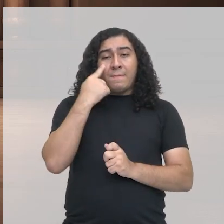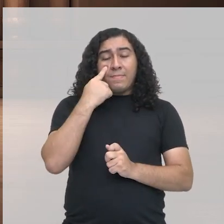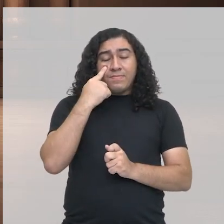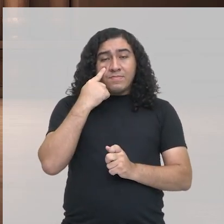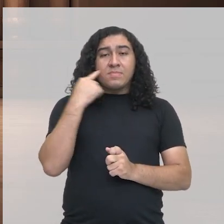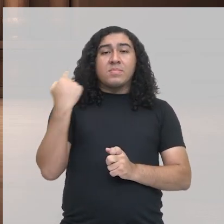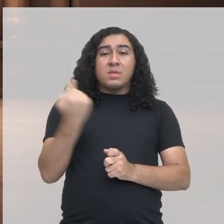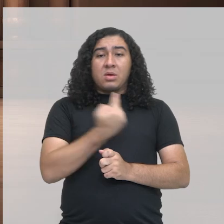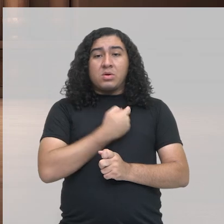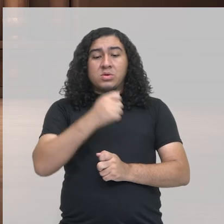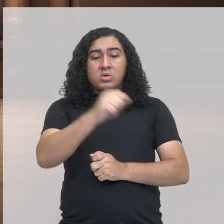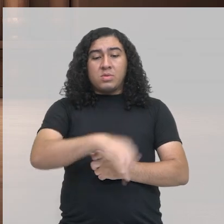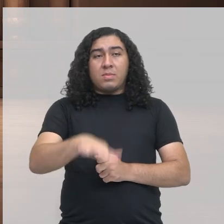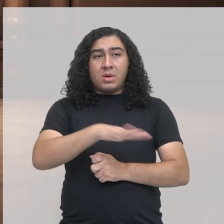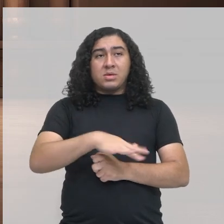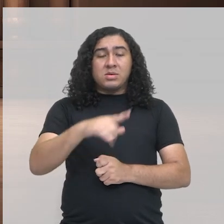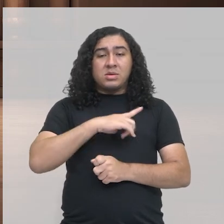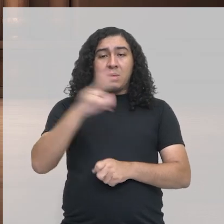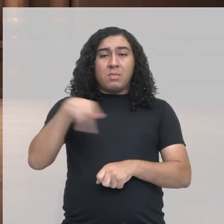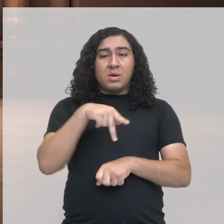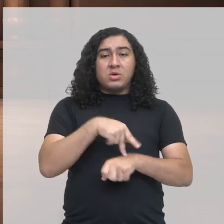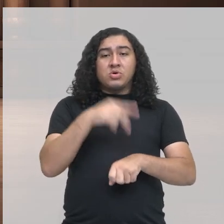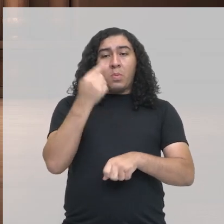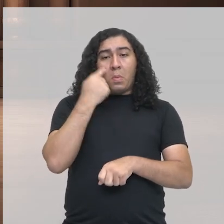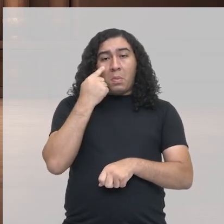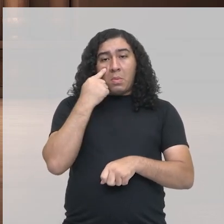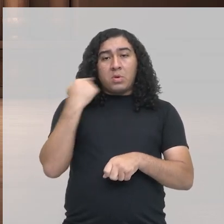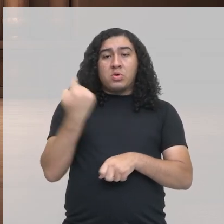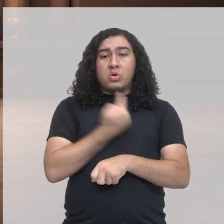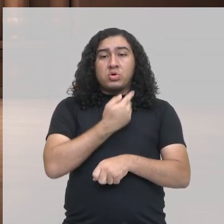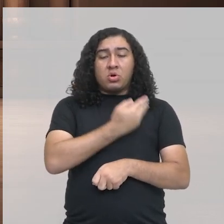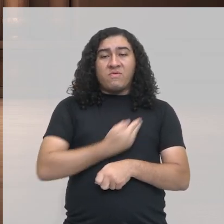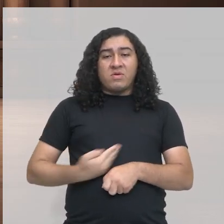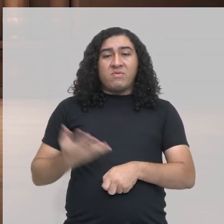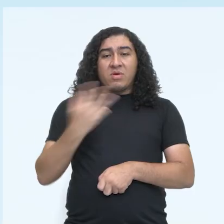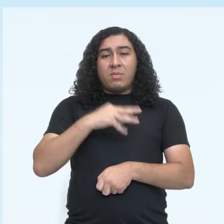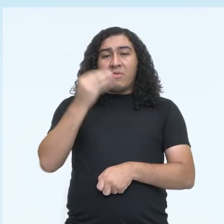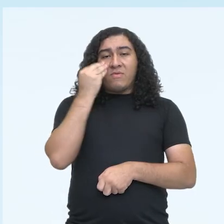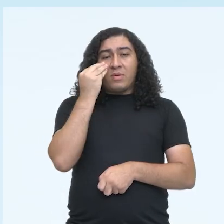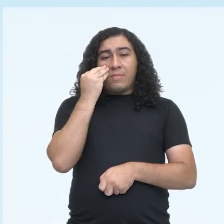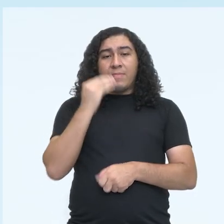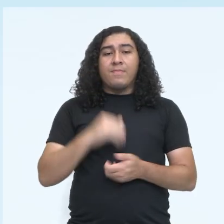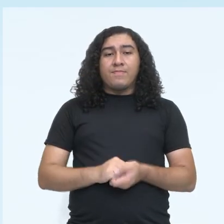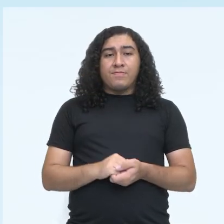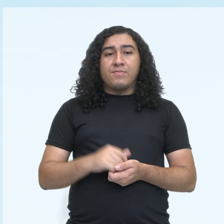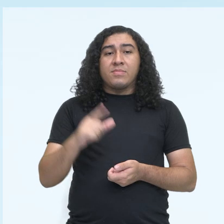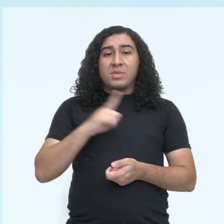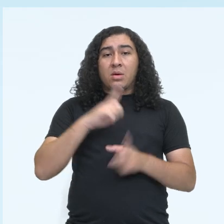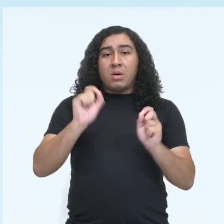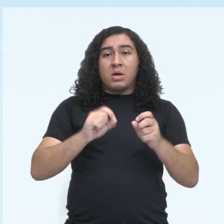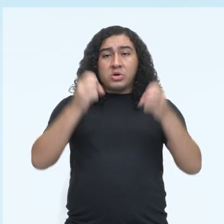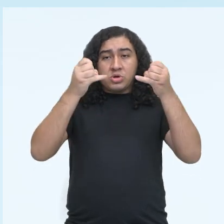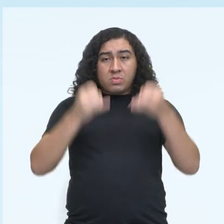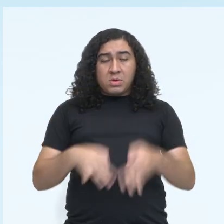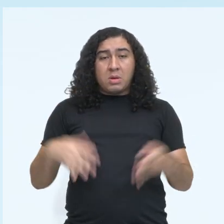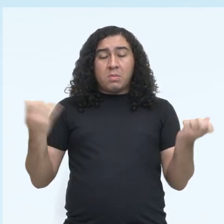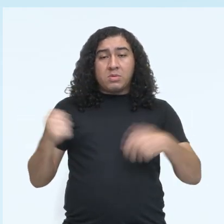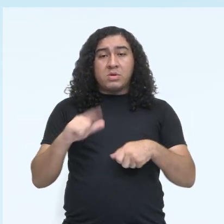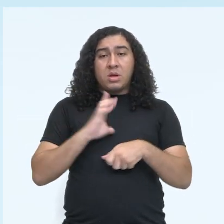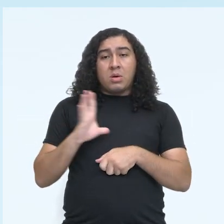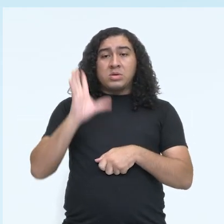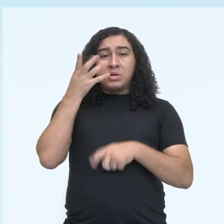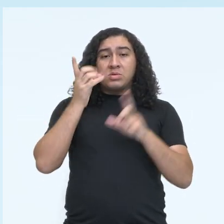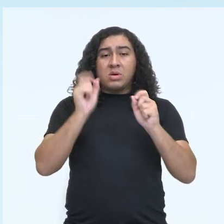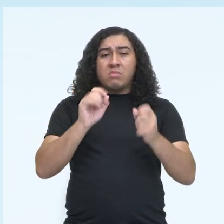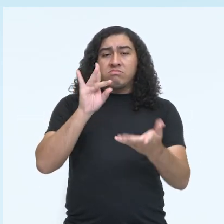no nosso país, né? A nossa maneira de governar. Vamos ver, olha só. Segundo Norberto Bobbio, o que ocorre